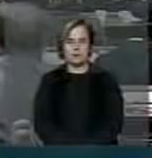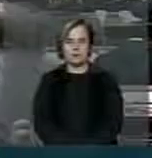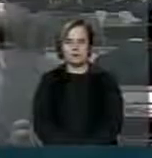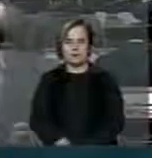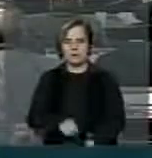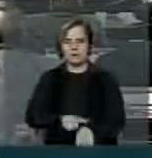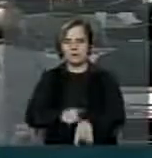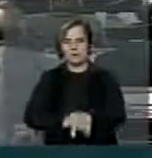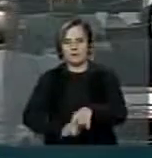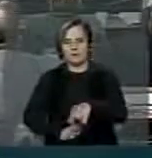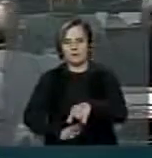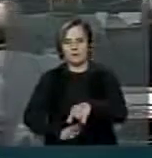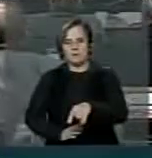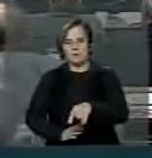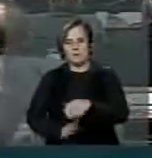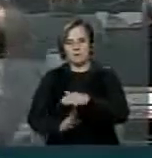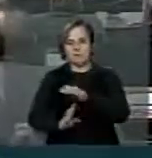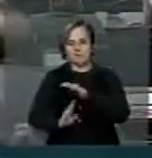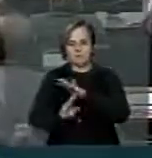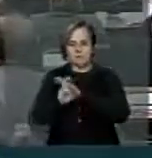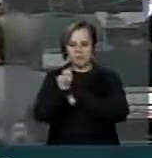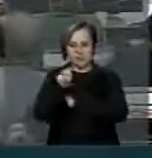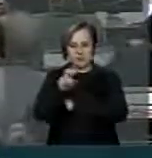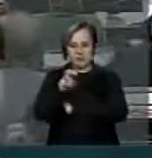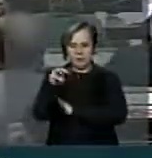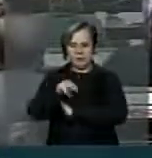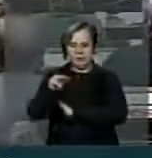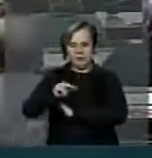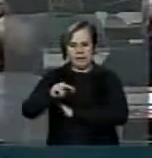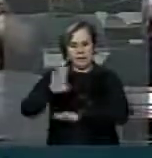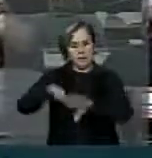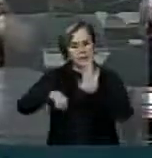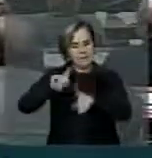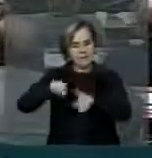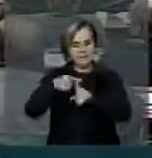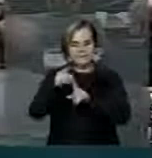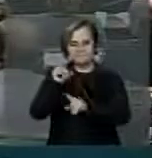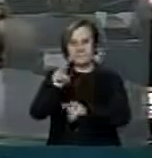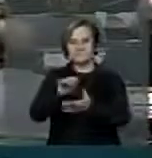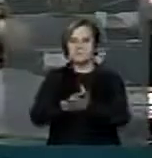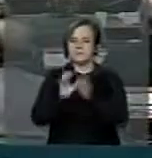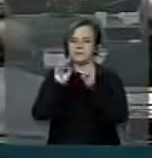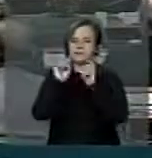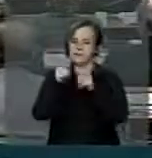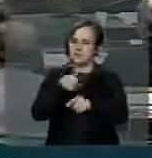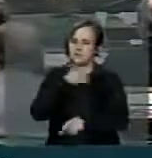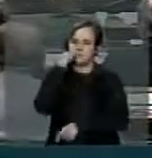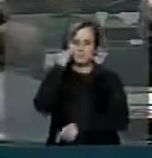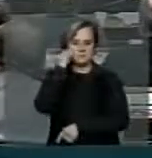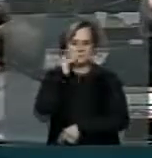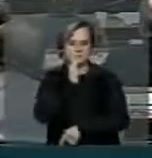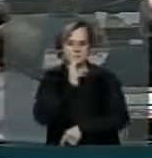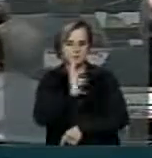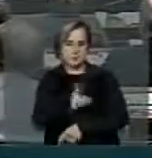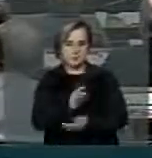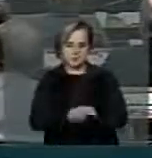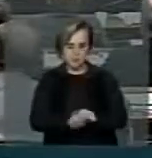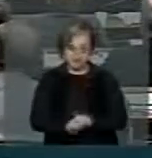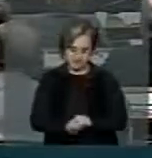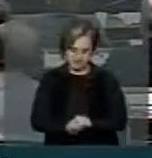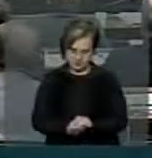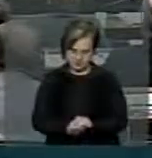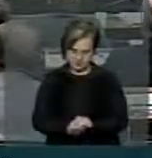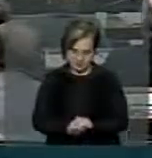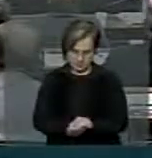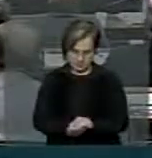prazo de 15 prorrogável por mais 5. Então, vou contar. Bom, vamos lá. Primeiro,